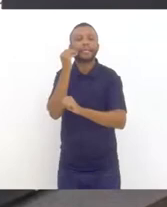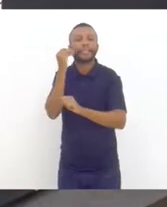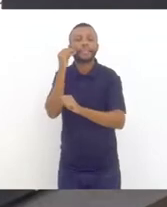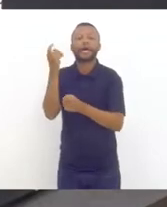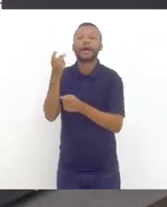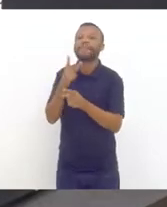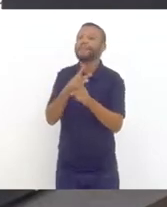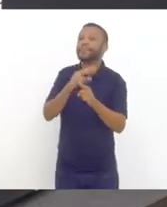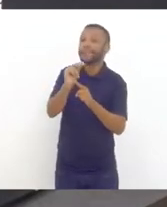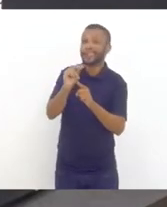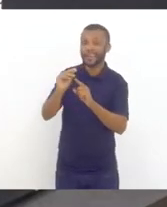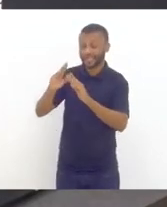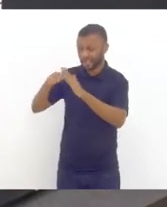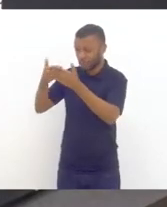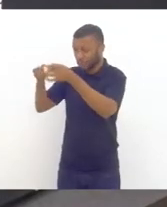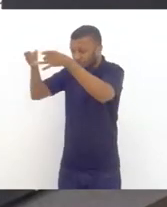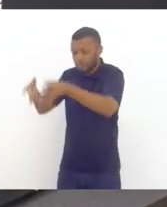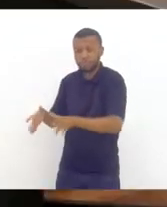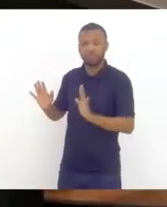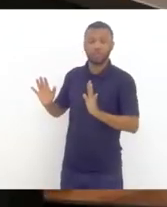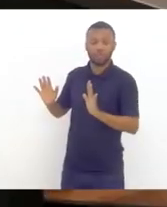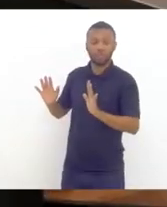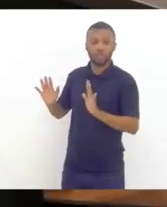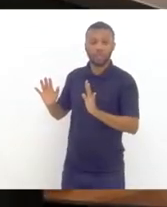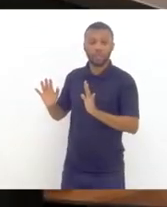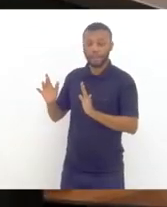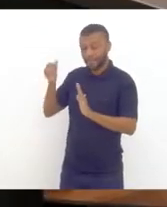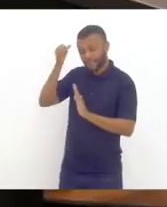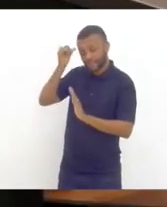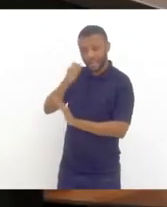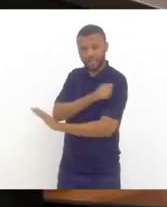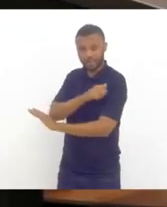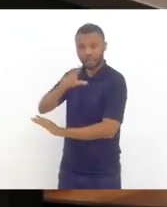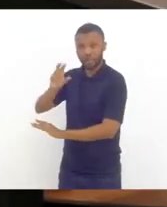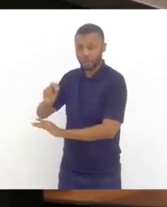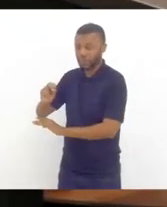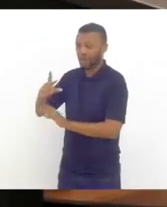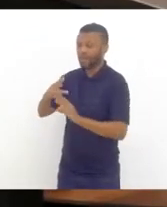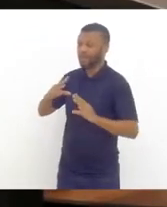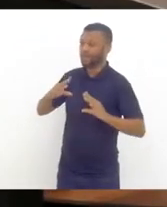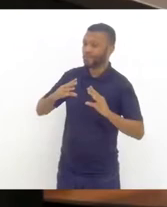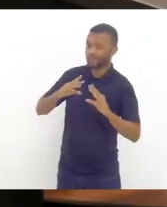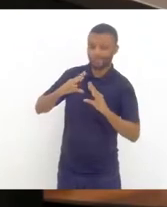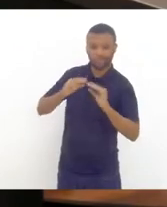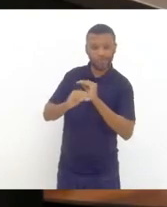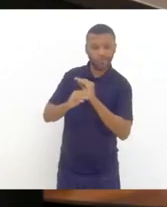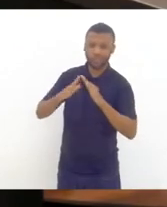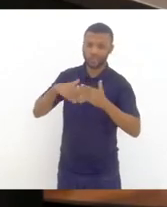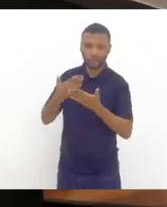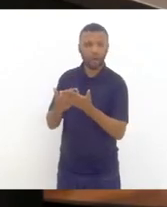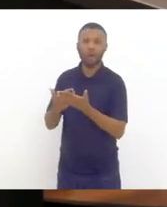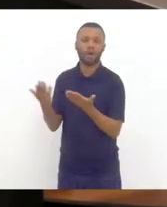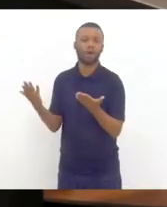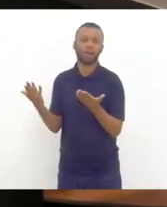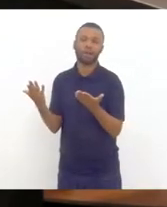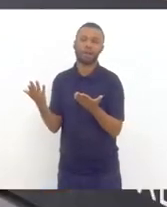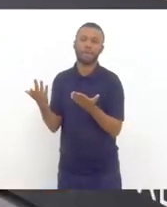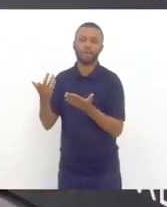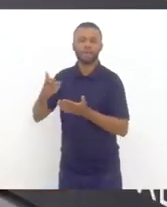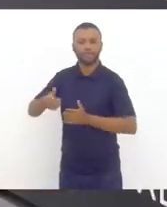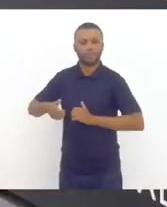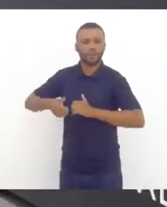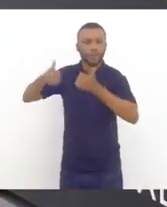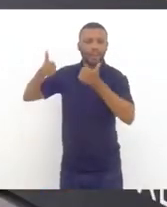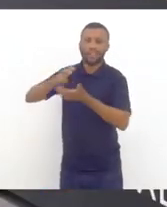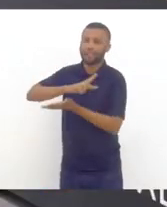valorizar as diferentes instâncias, a valorização dos profissionais da educação, os diferentes argumentos e indicadores que a gente poderia estar colocando